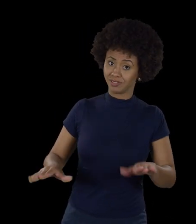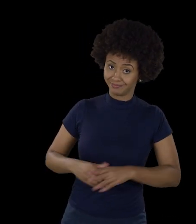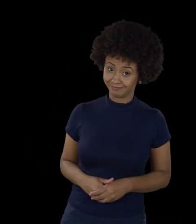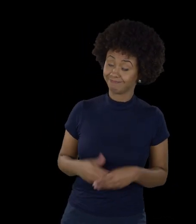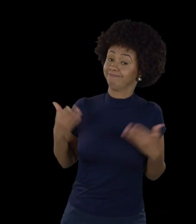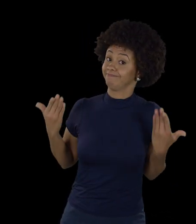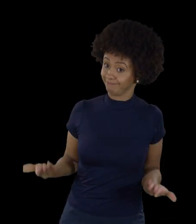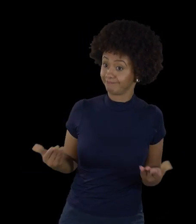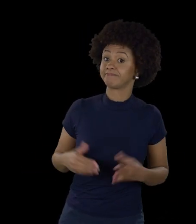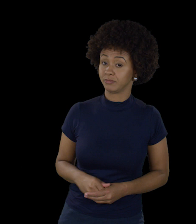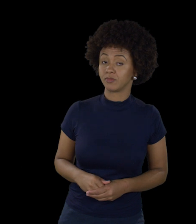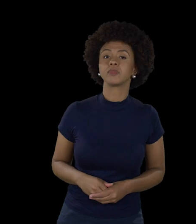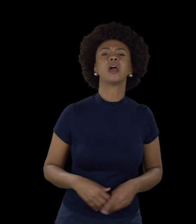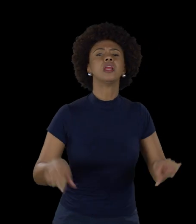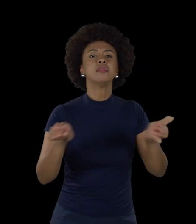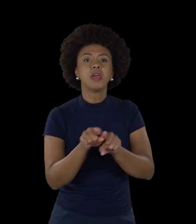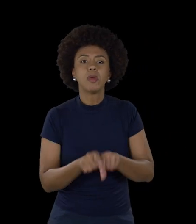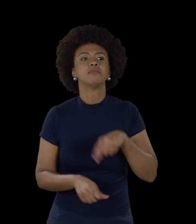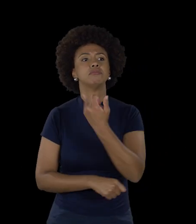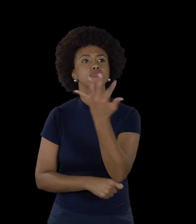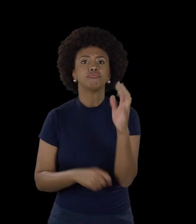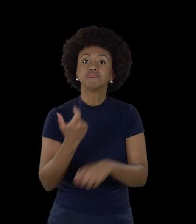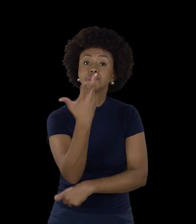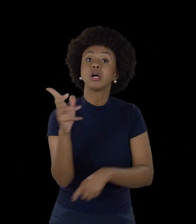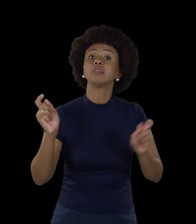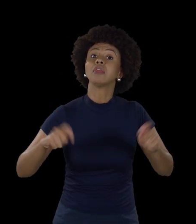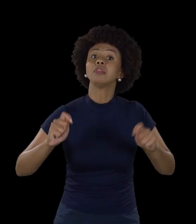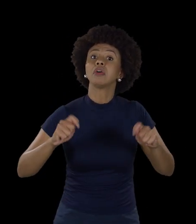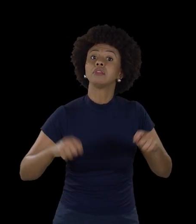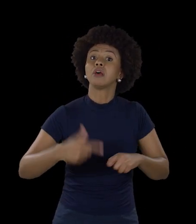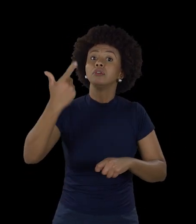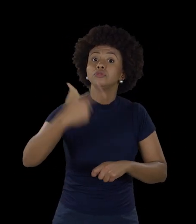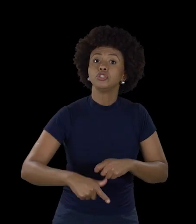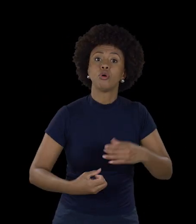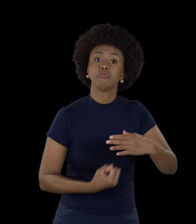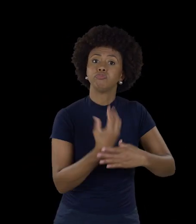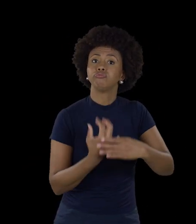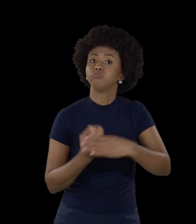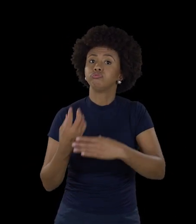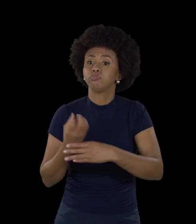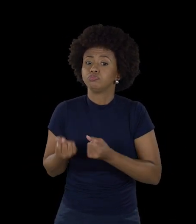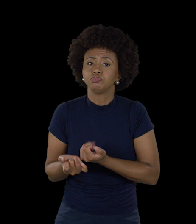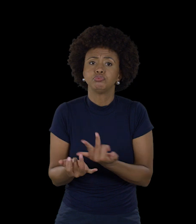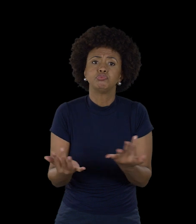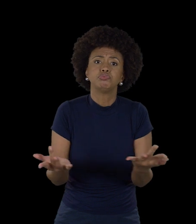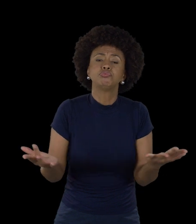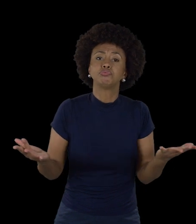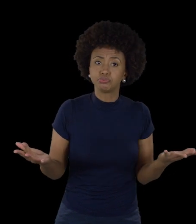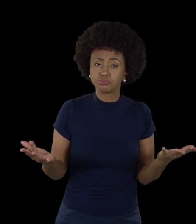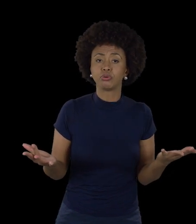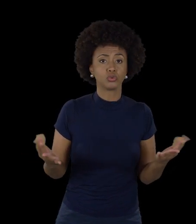permitem condições adequadas para a reprodução da vida natural, incluindo fauna e